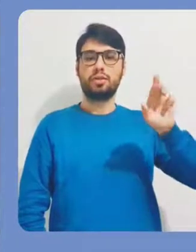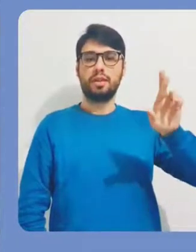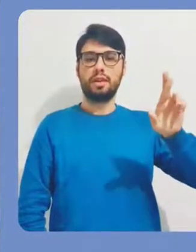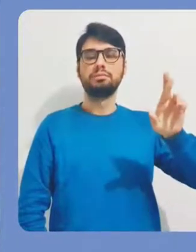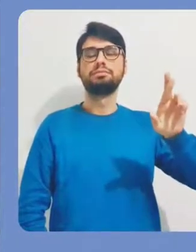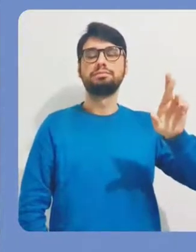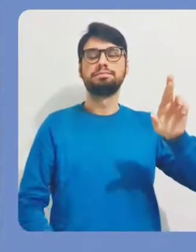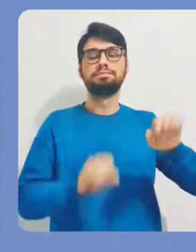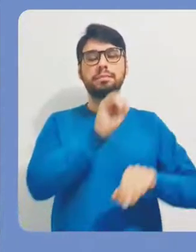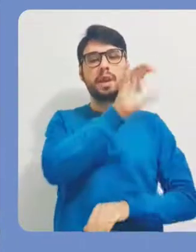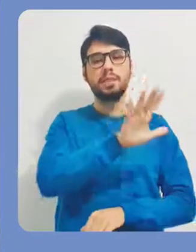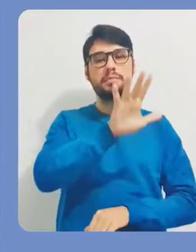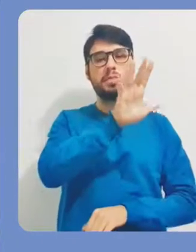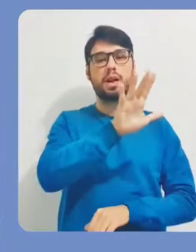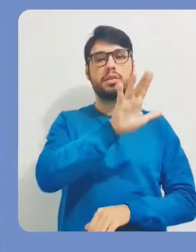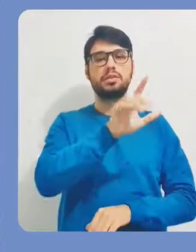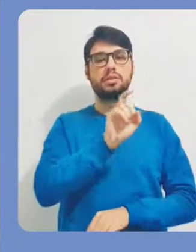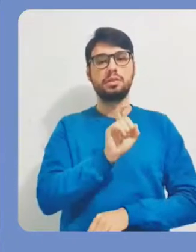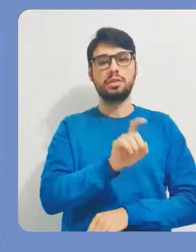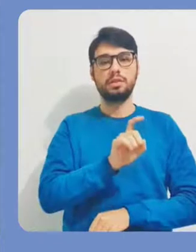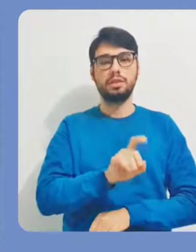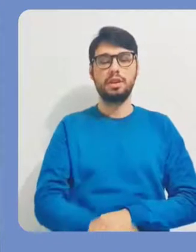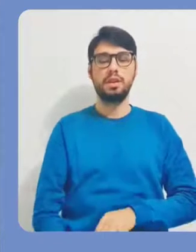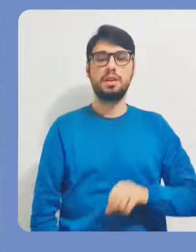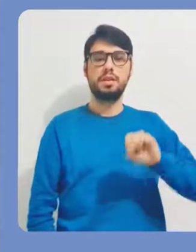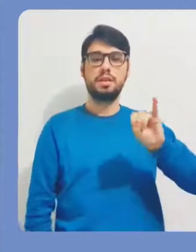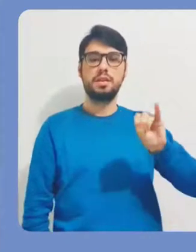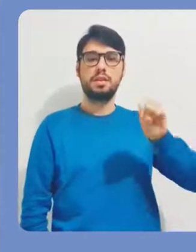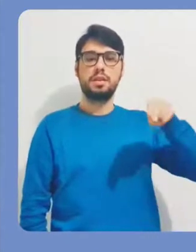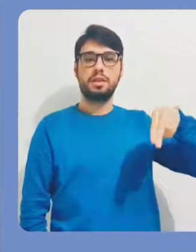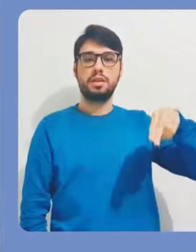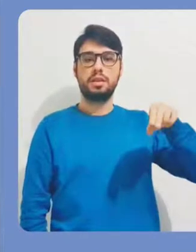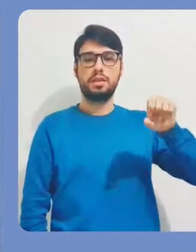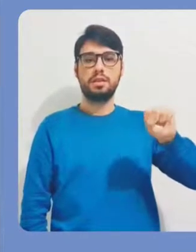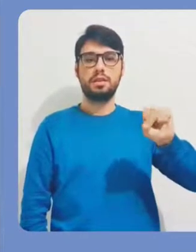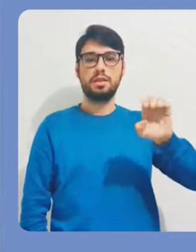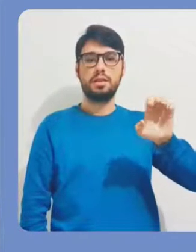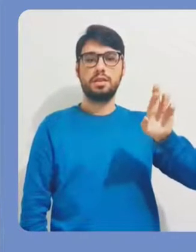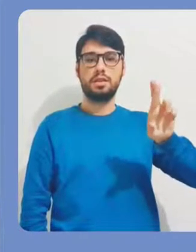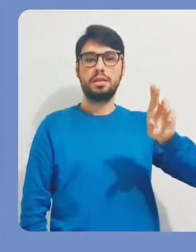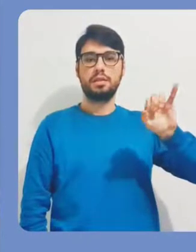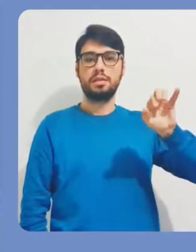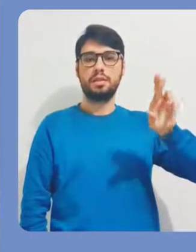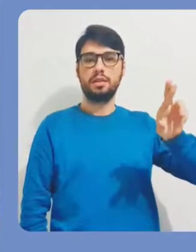upload. Seleciono a imagem e clico em Inserir na página.